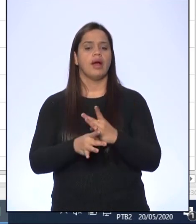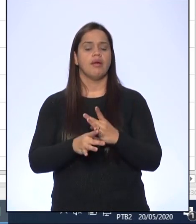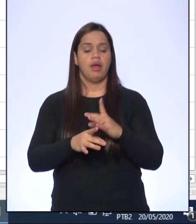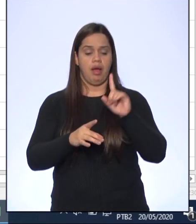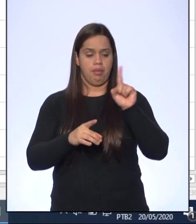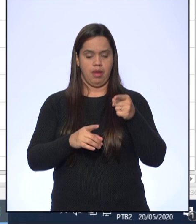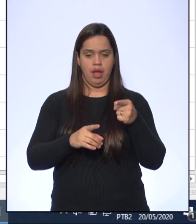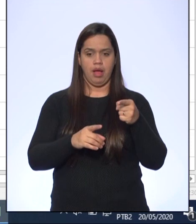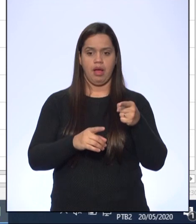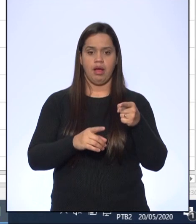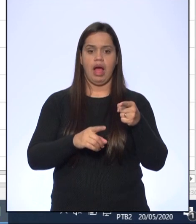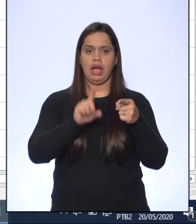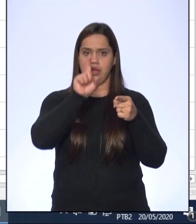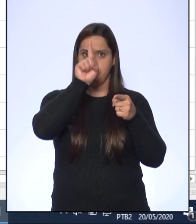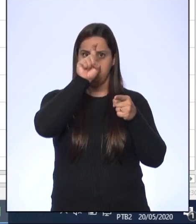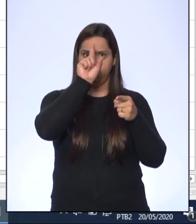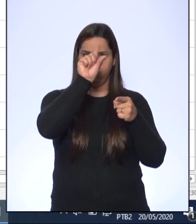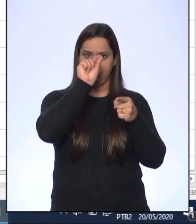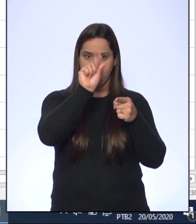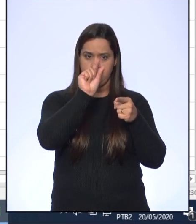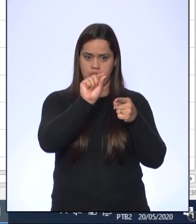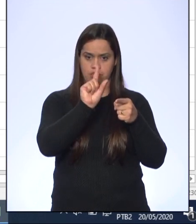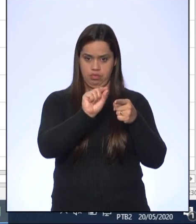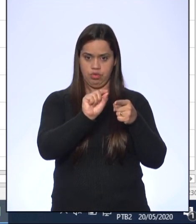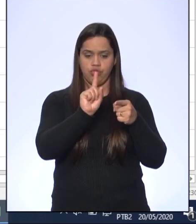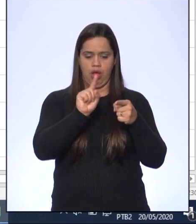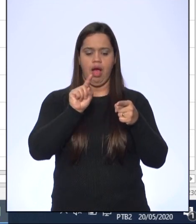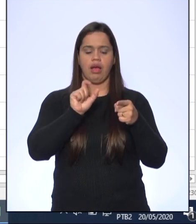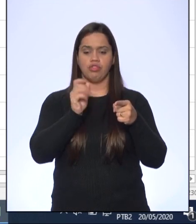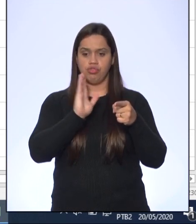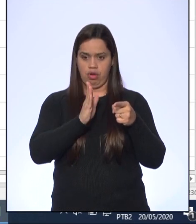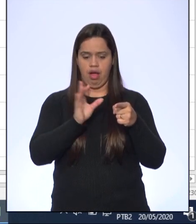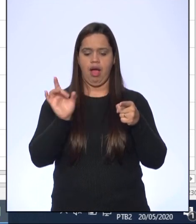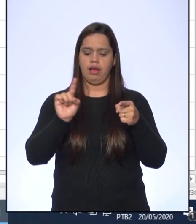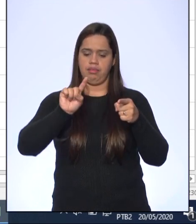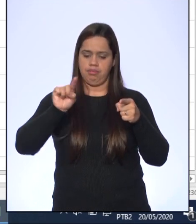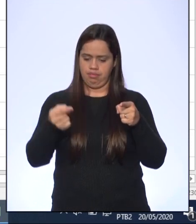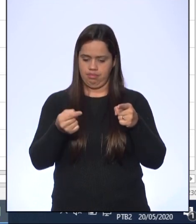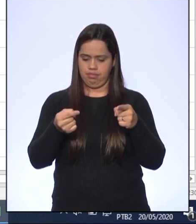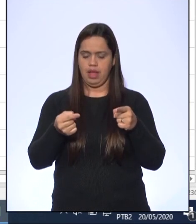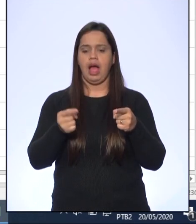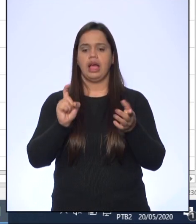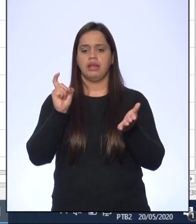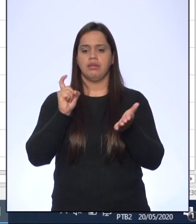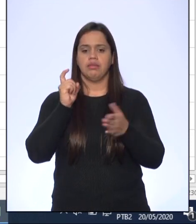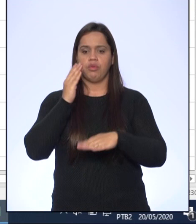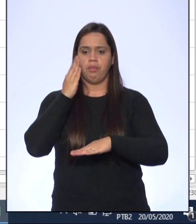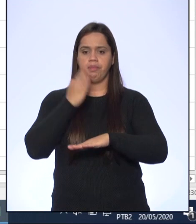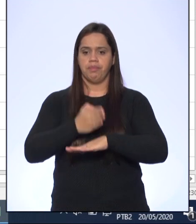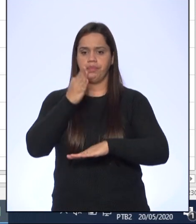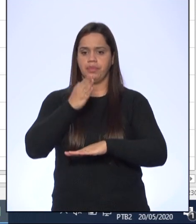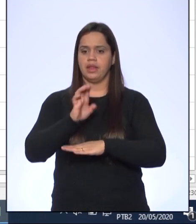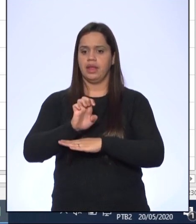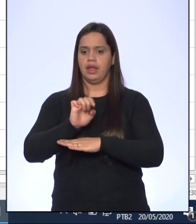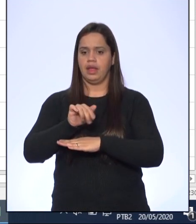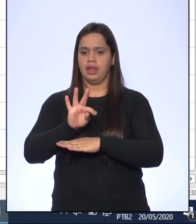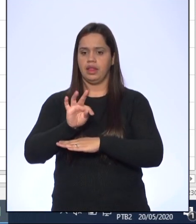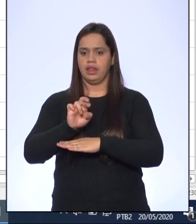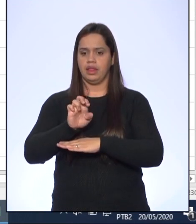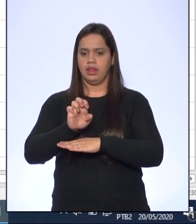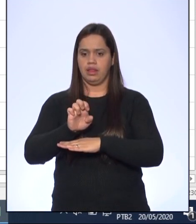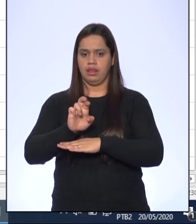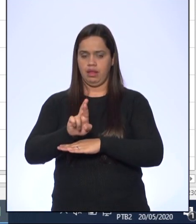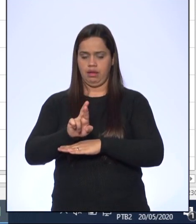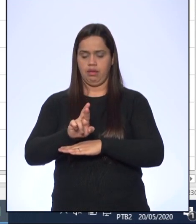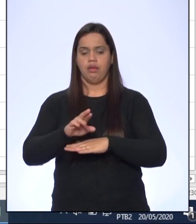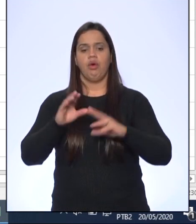parênteses para mostrar que é essa soma. O que que eu faço? Dou Enter, aparece lá o 150, como nós tínhamos feito anteriormente.